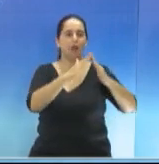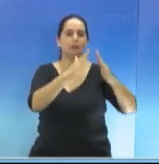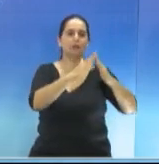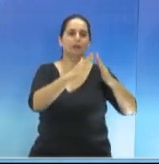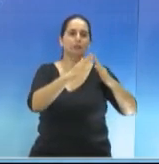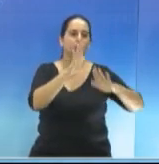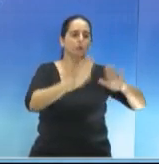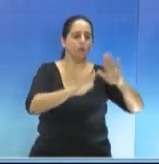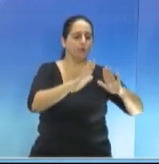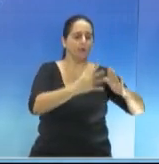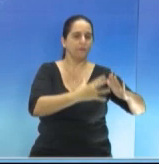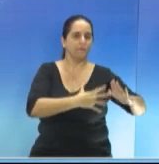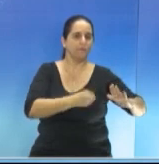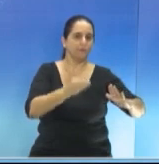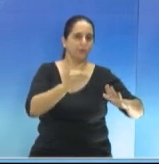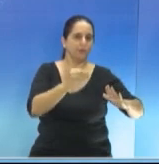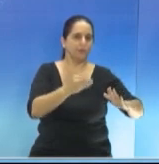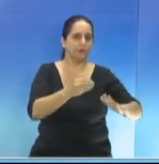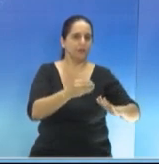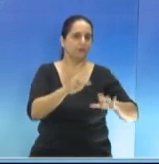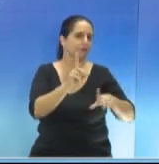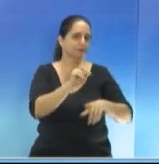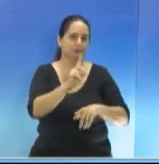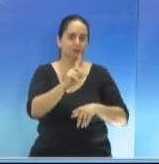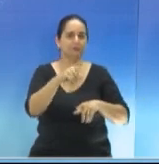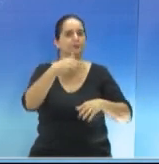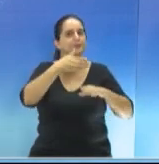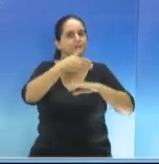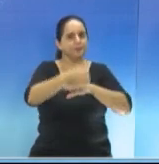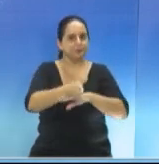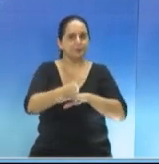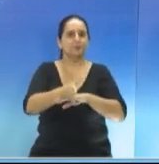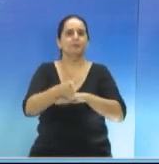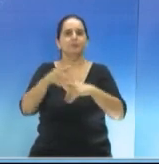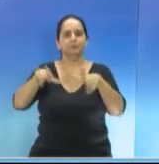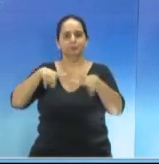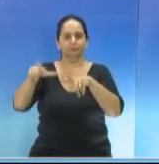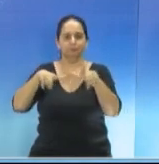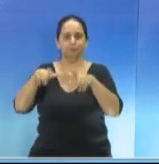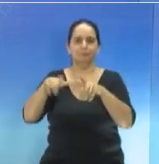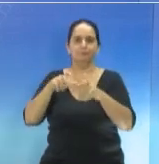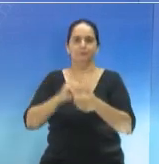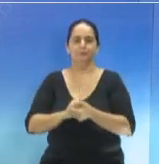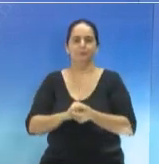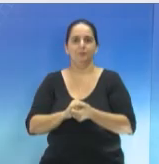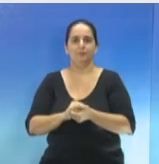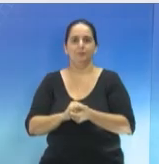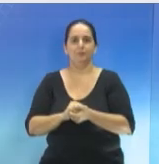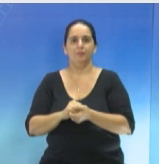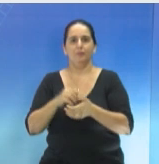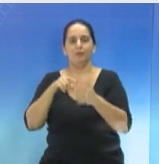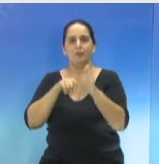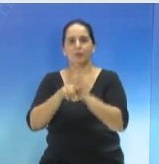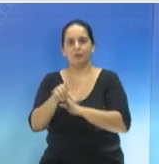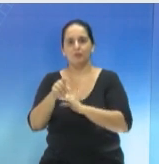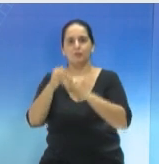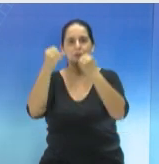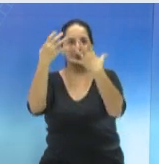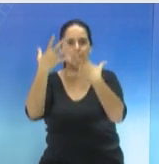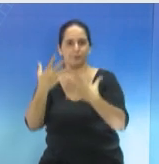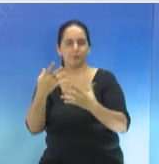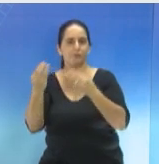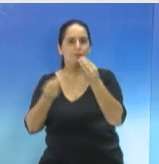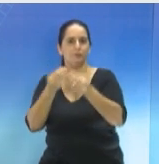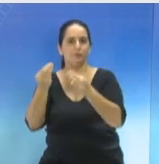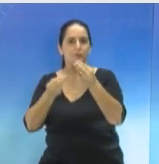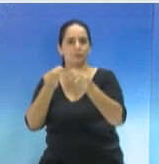de casa, cuidavam dos filhos, mas também iam ao trabalho. Então, voltando ao enunciado, no fragmento, o narrador delineia